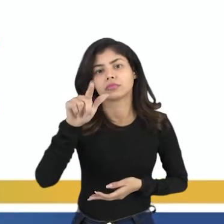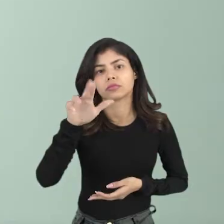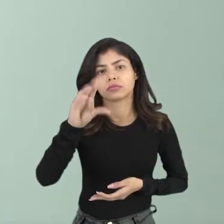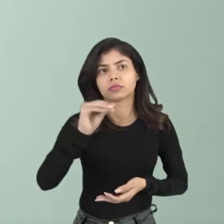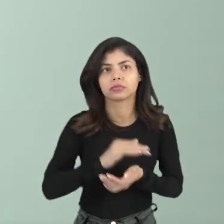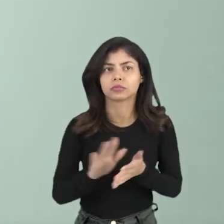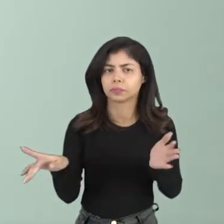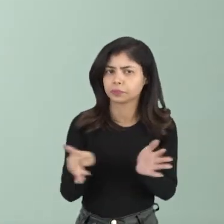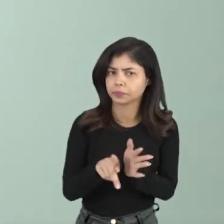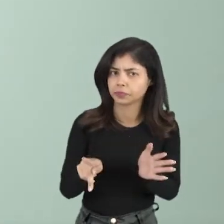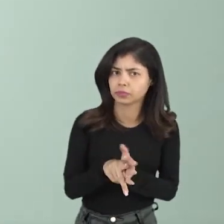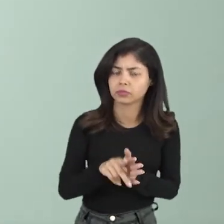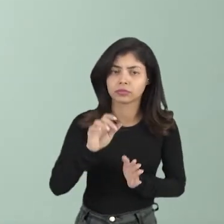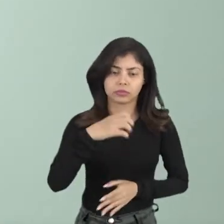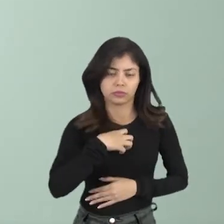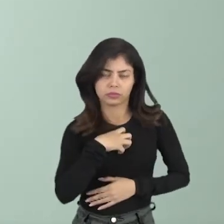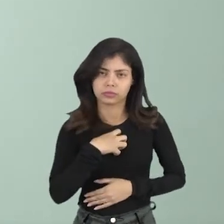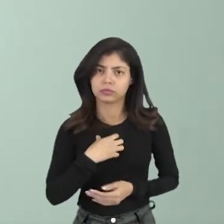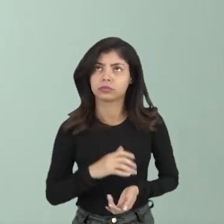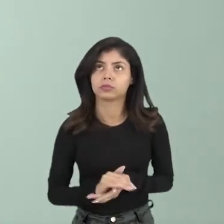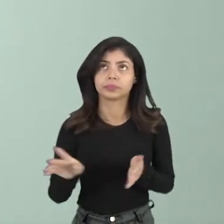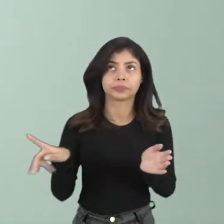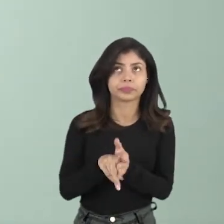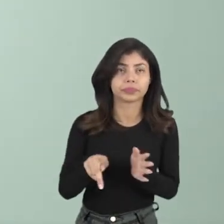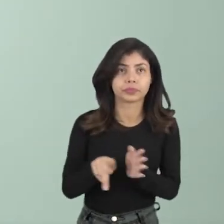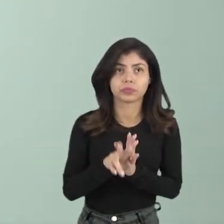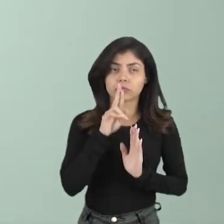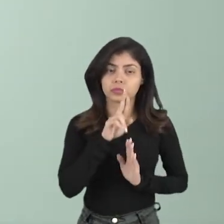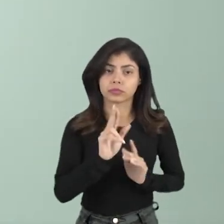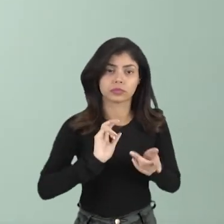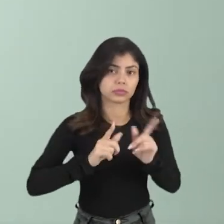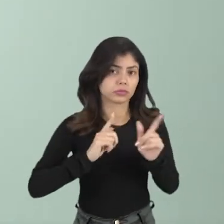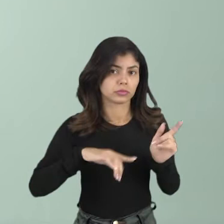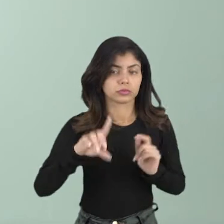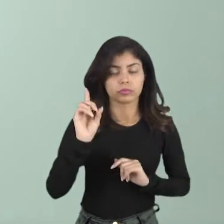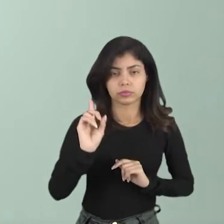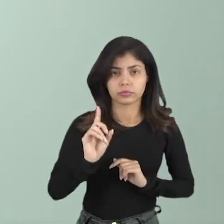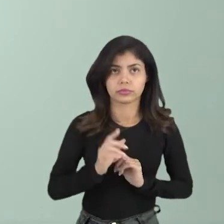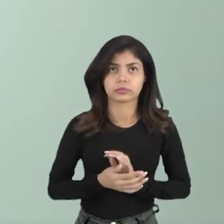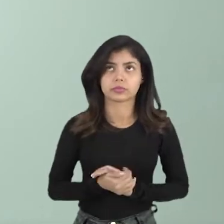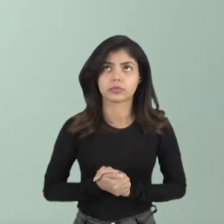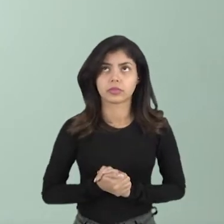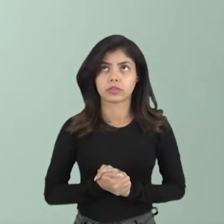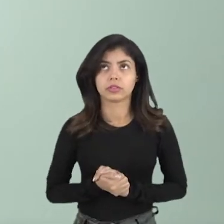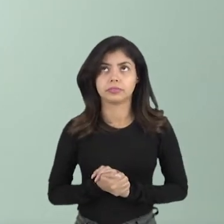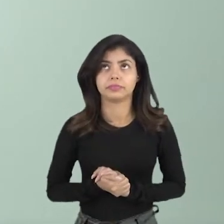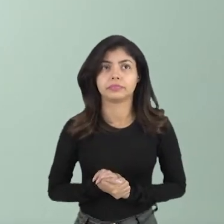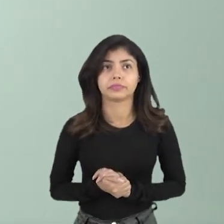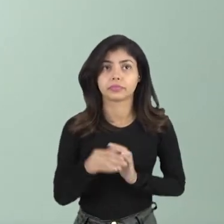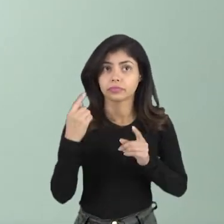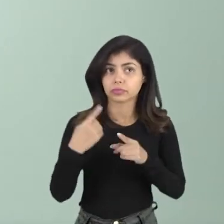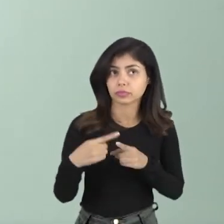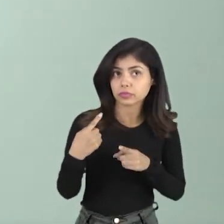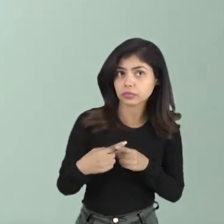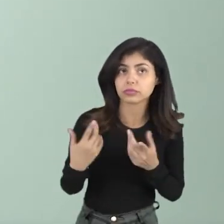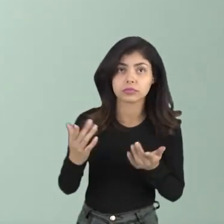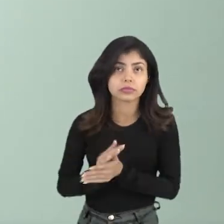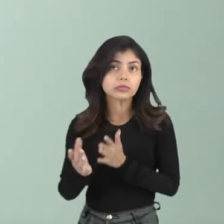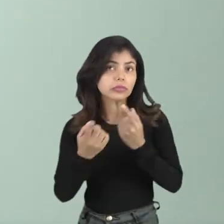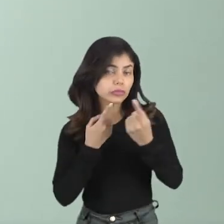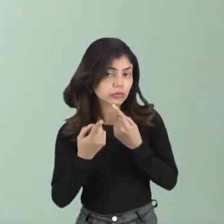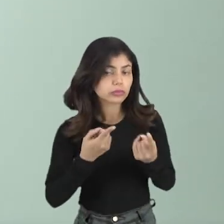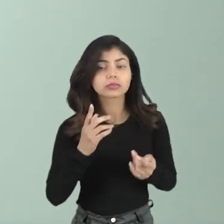uma característica da função referencial. Então, a nossa resposta correta é a letra D. Não é porque um